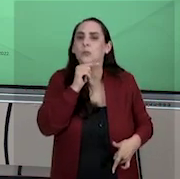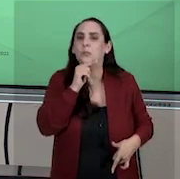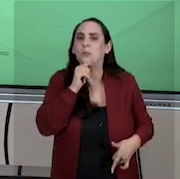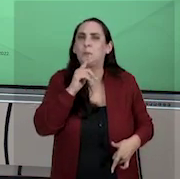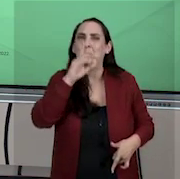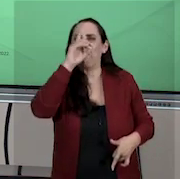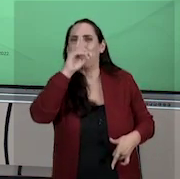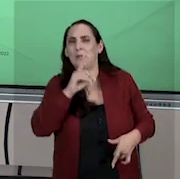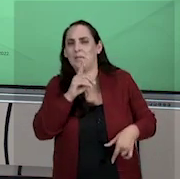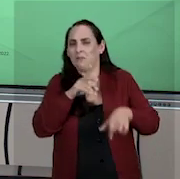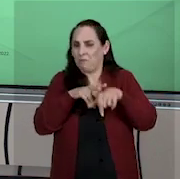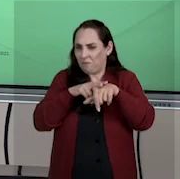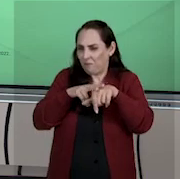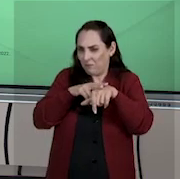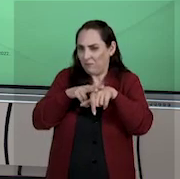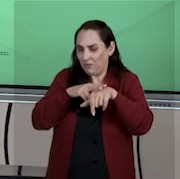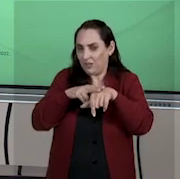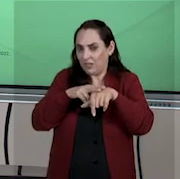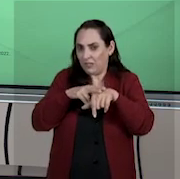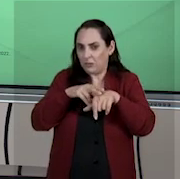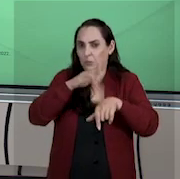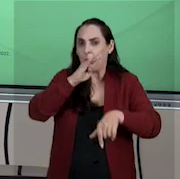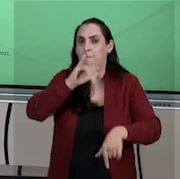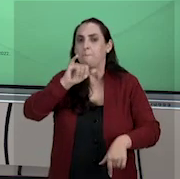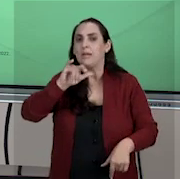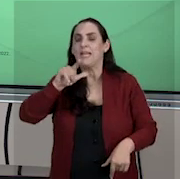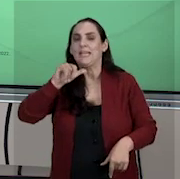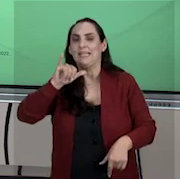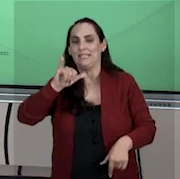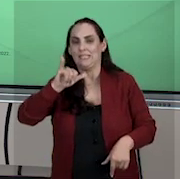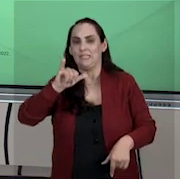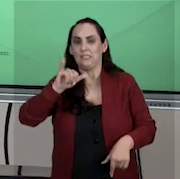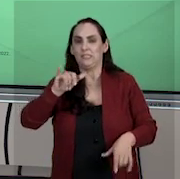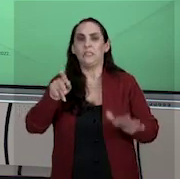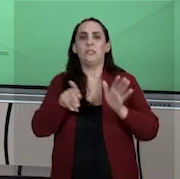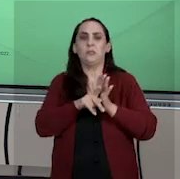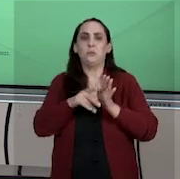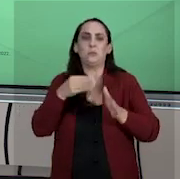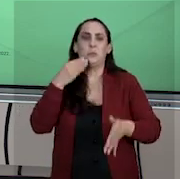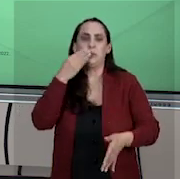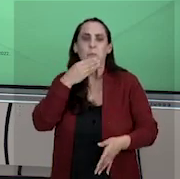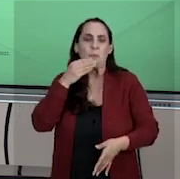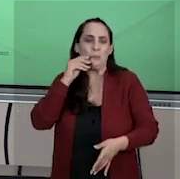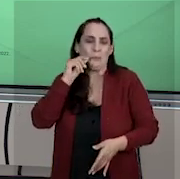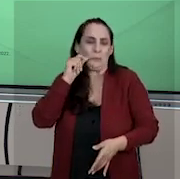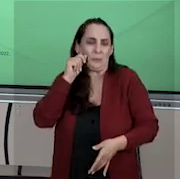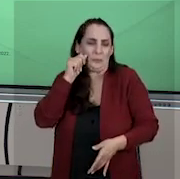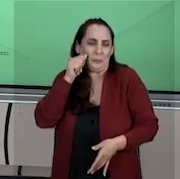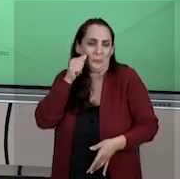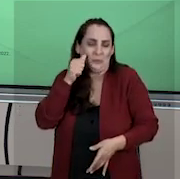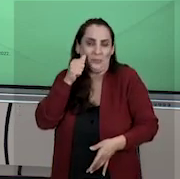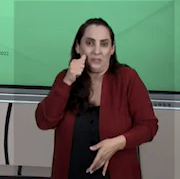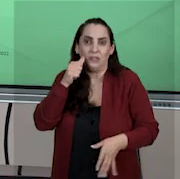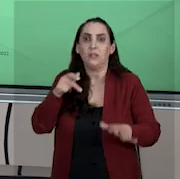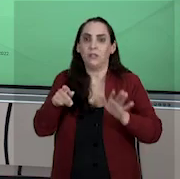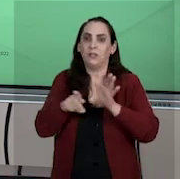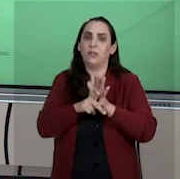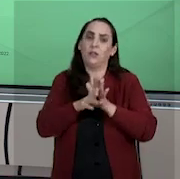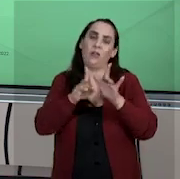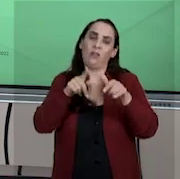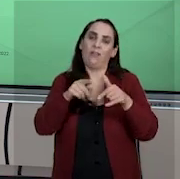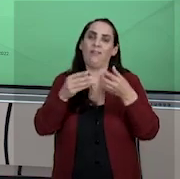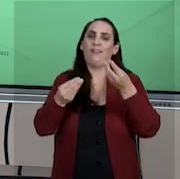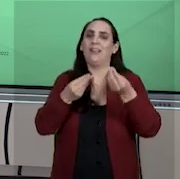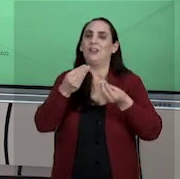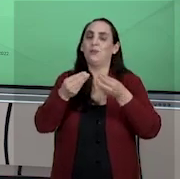aquilo ali é a bile, ela tem um sabor amargo. Isso, gente, essa bile, ela funciona como se fosse um detergente,